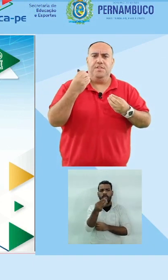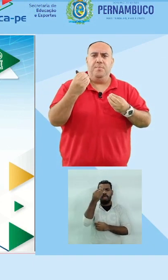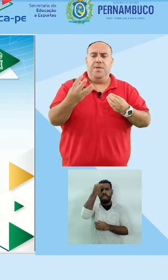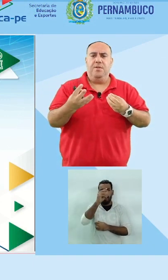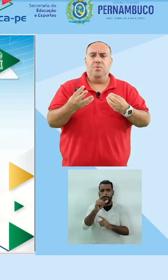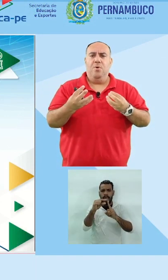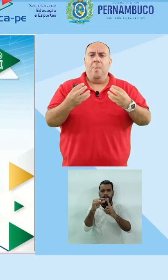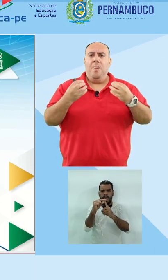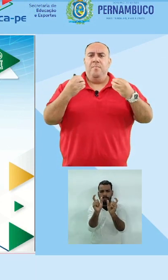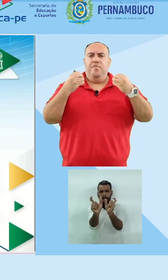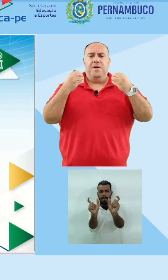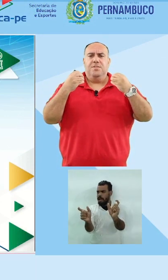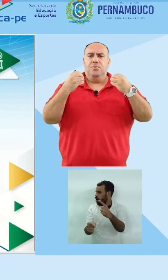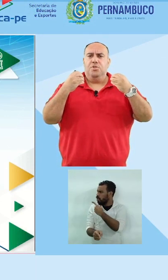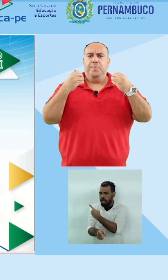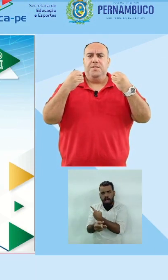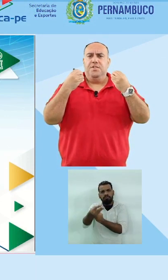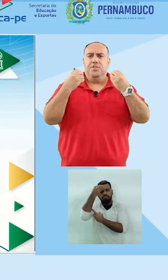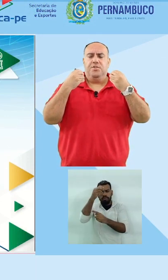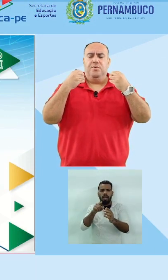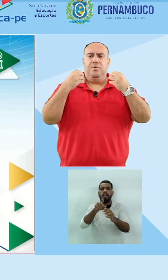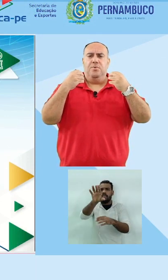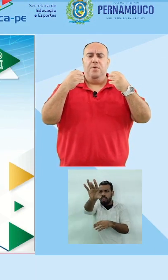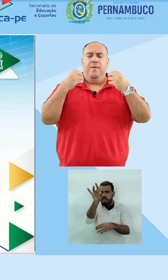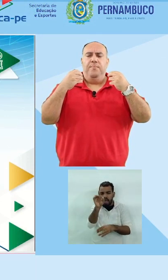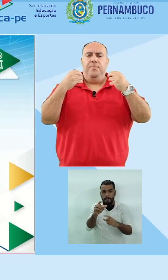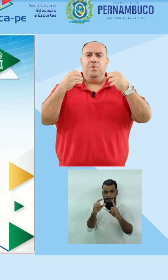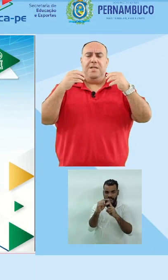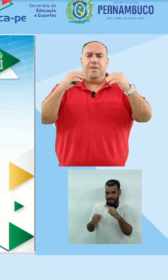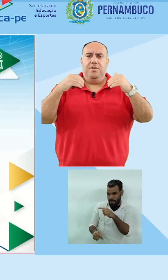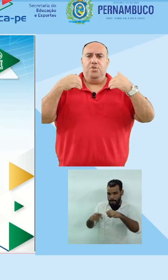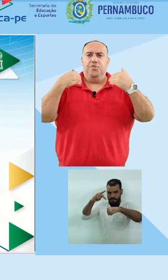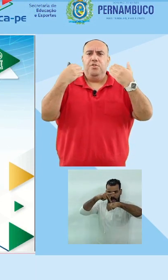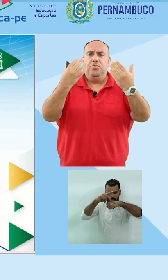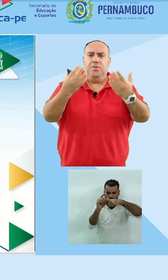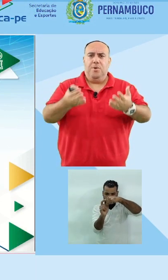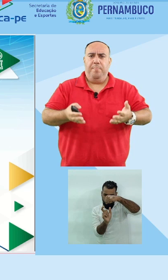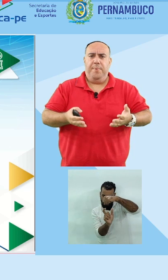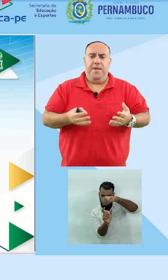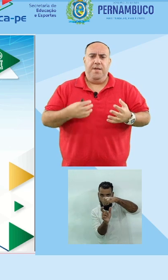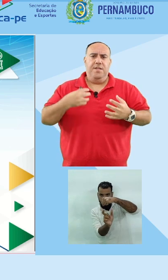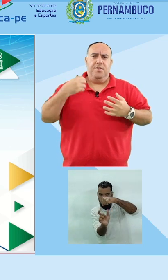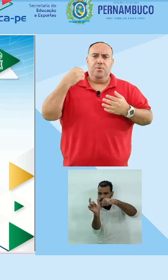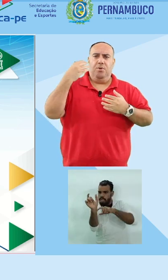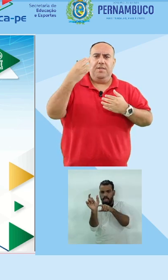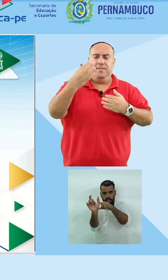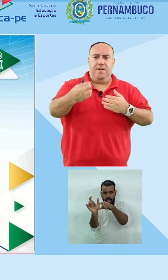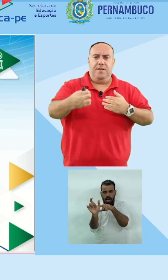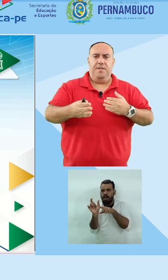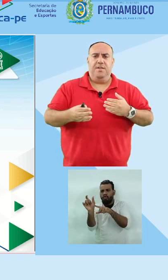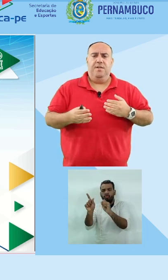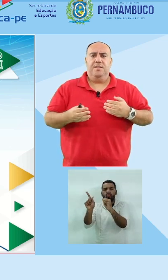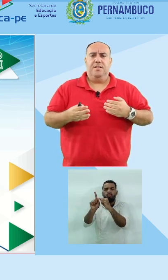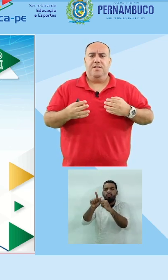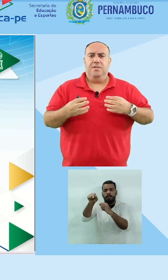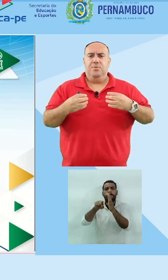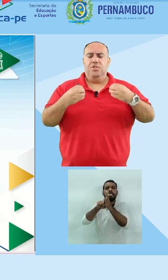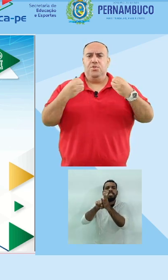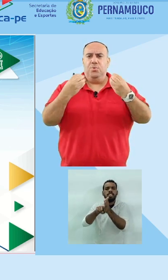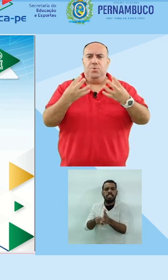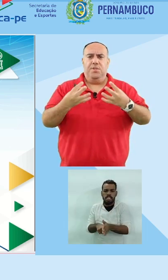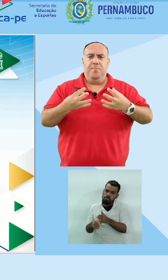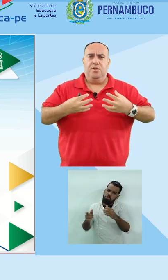o conhecimento, façam suas pesquisas através dos vídeos do EducaPE, entrem no Conecte aí, tá